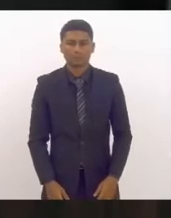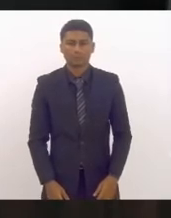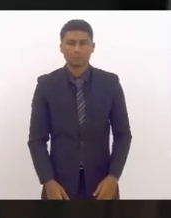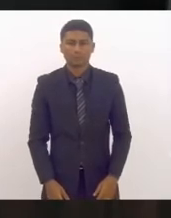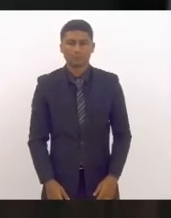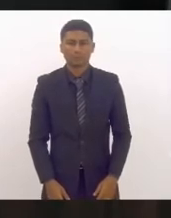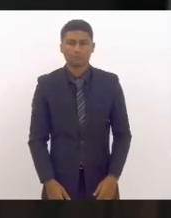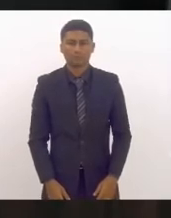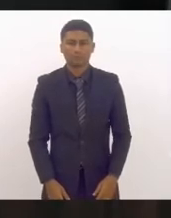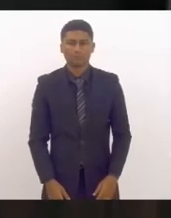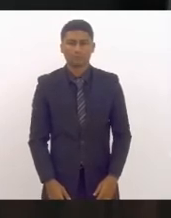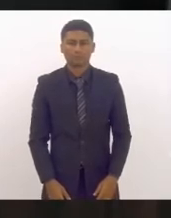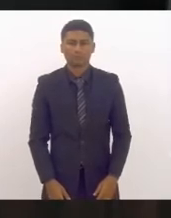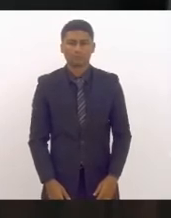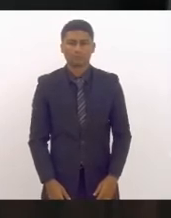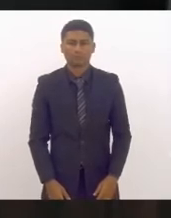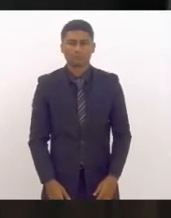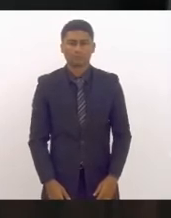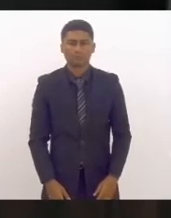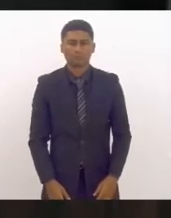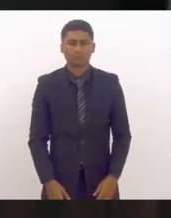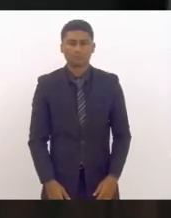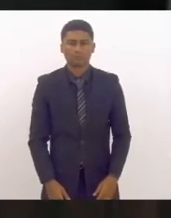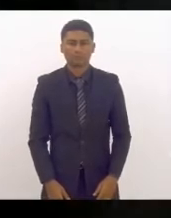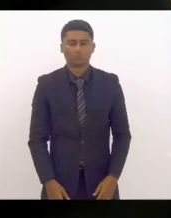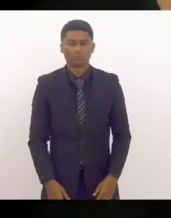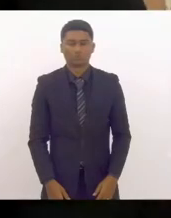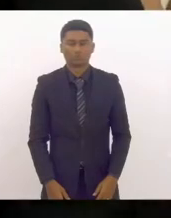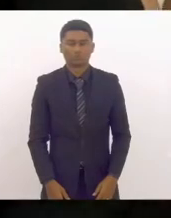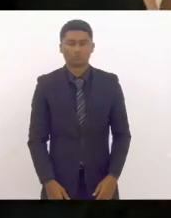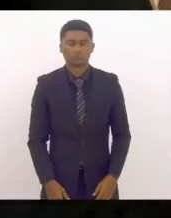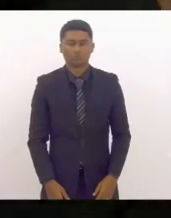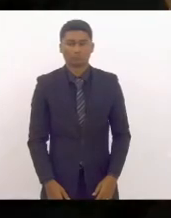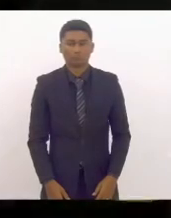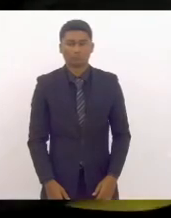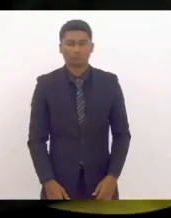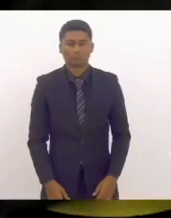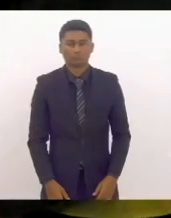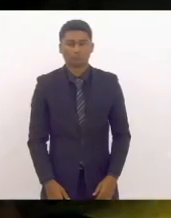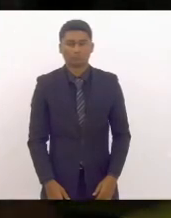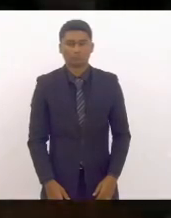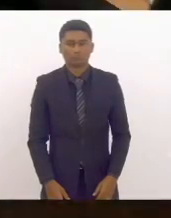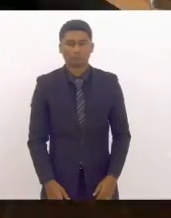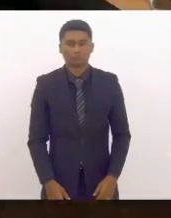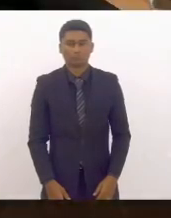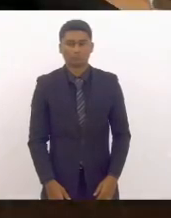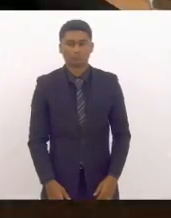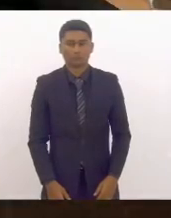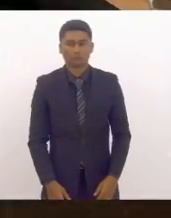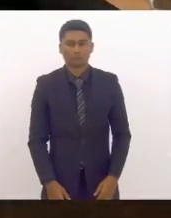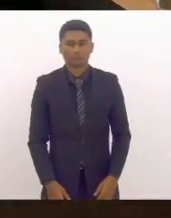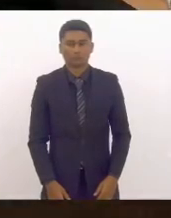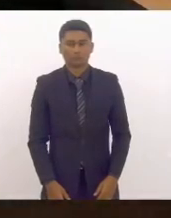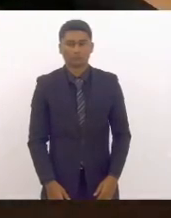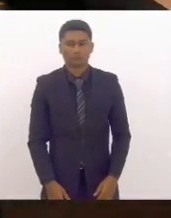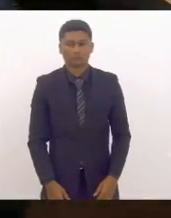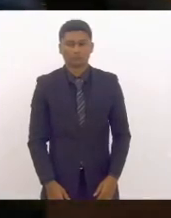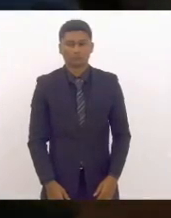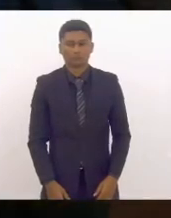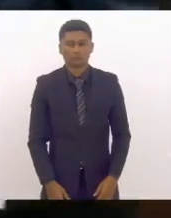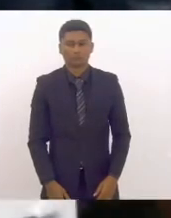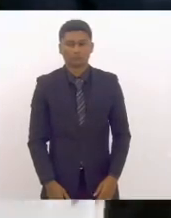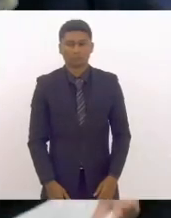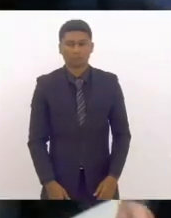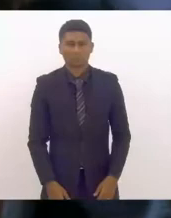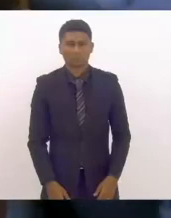é, sempre que possível, essa. Posso ler aqui, então, presidente? Para ficar mais claro.